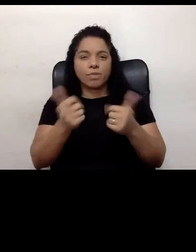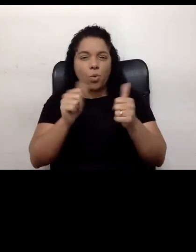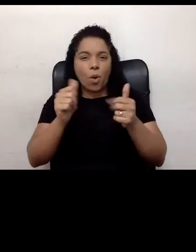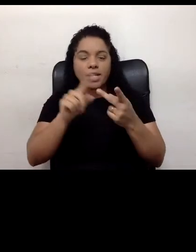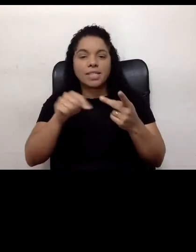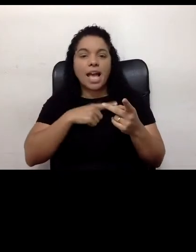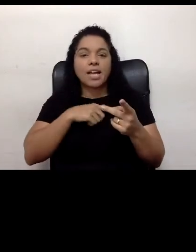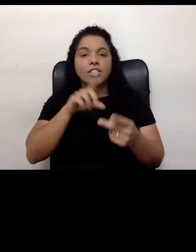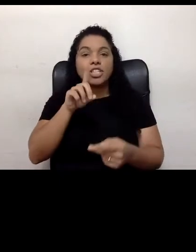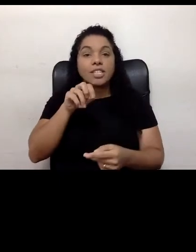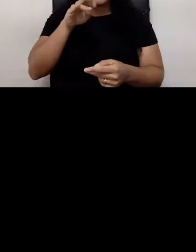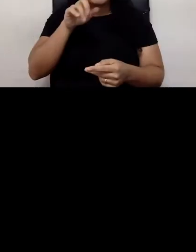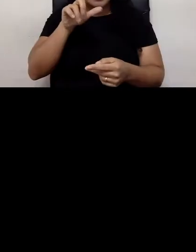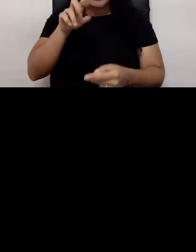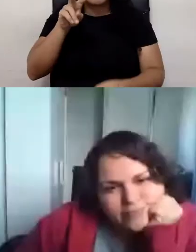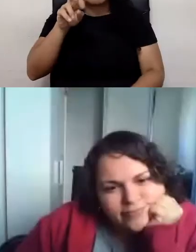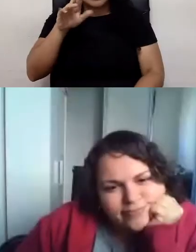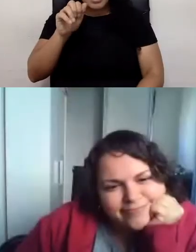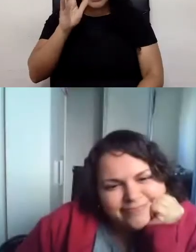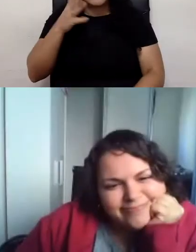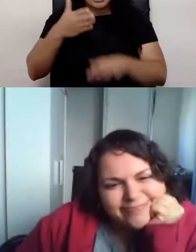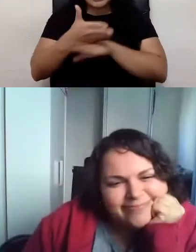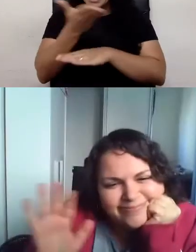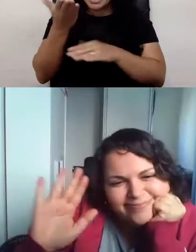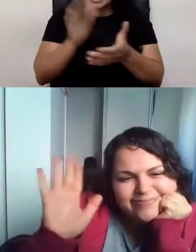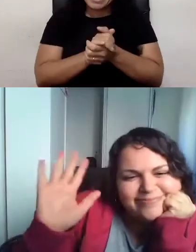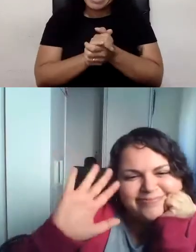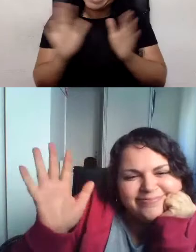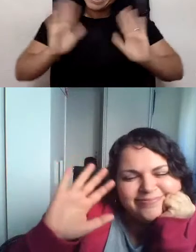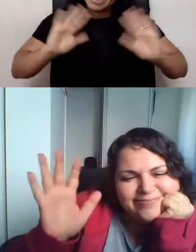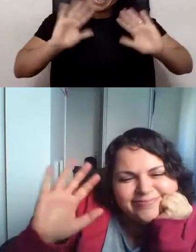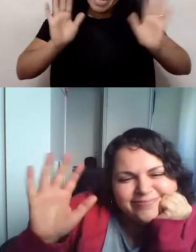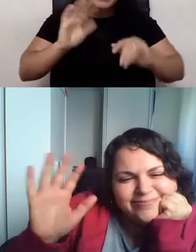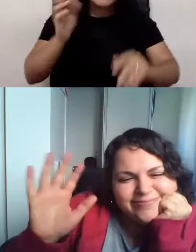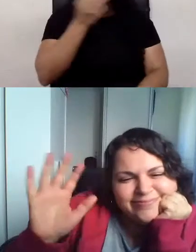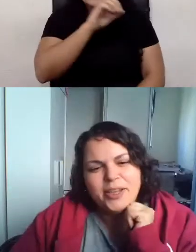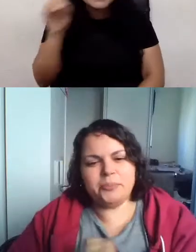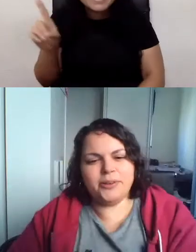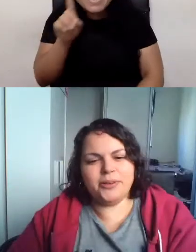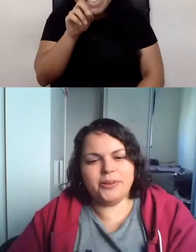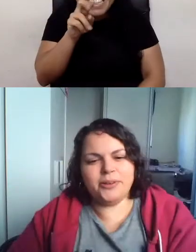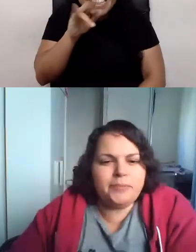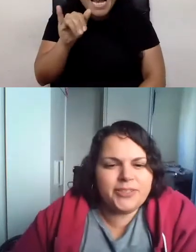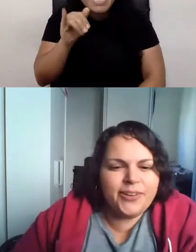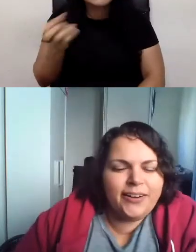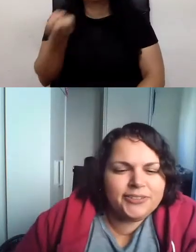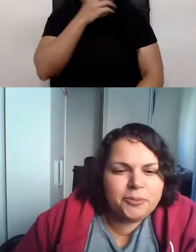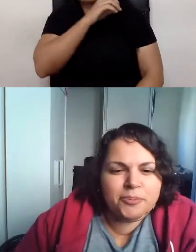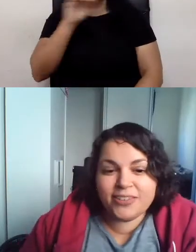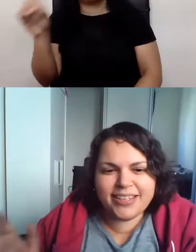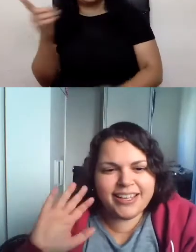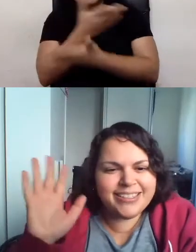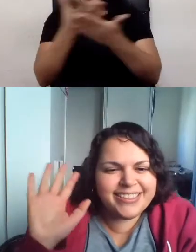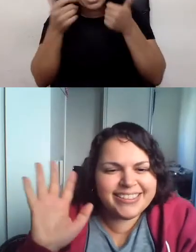com a Daniele Vieira, então ela já está entrando aqui. Bom dia, Dani. Bom dia, pessoal. Tudo